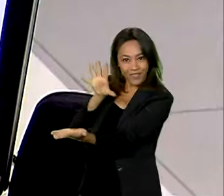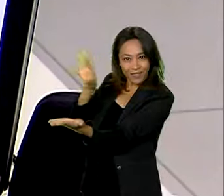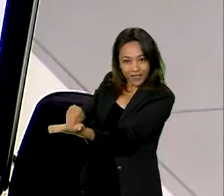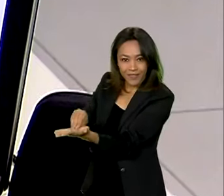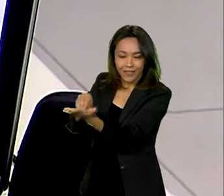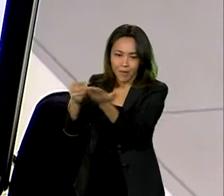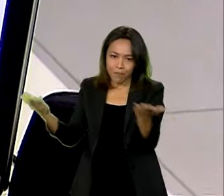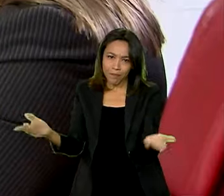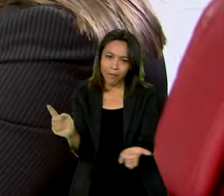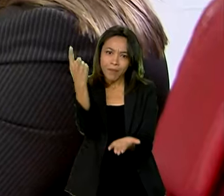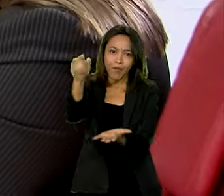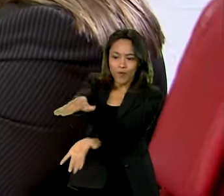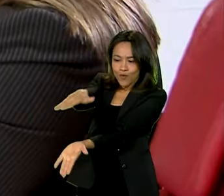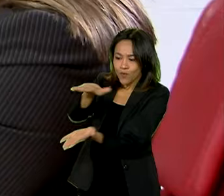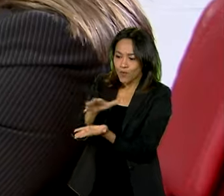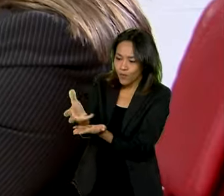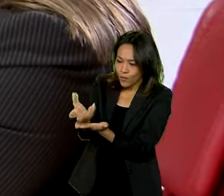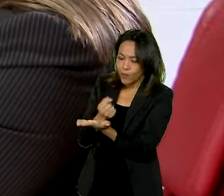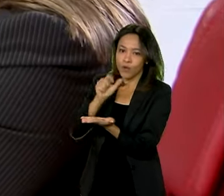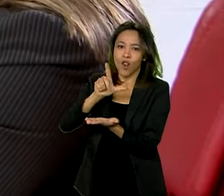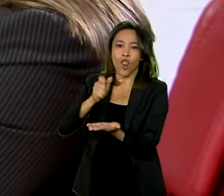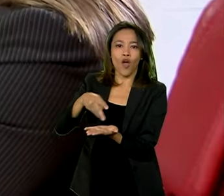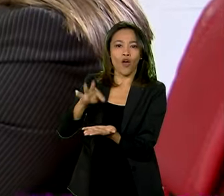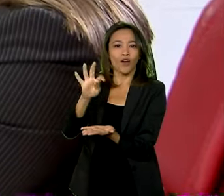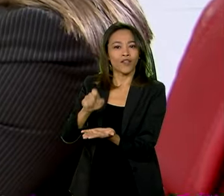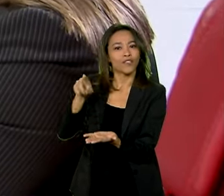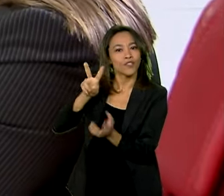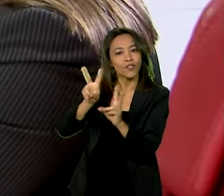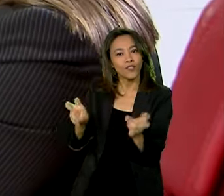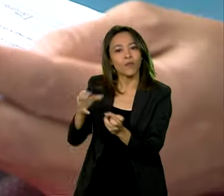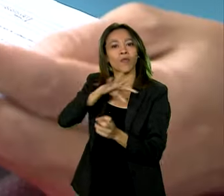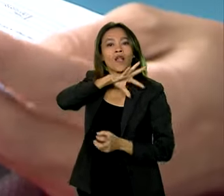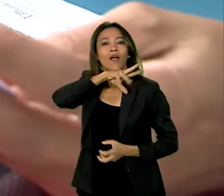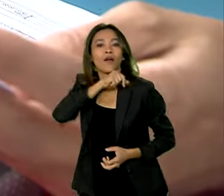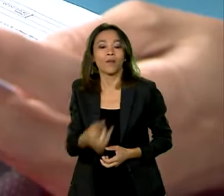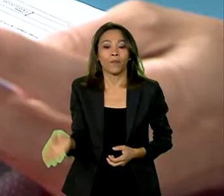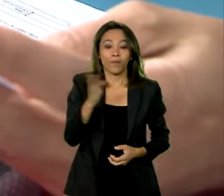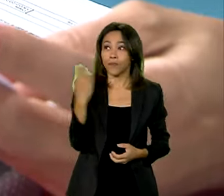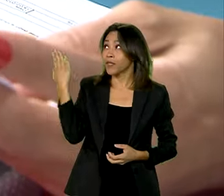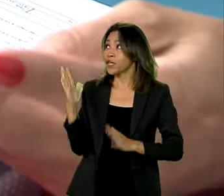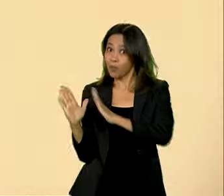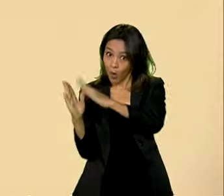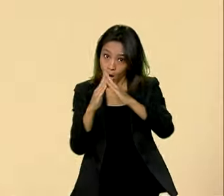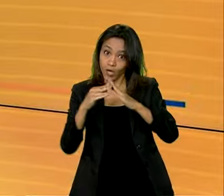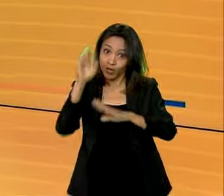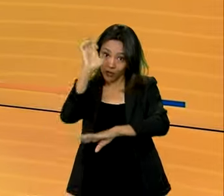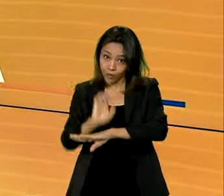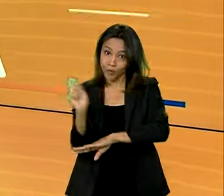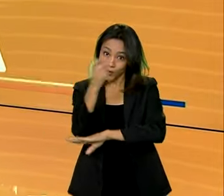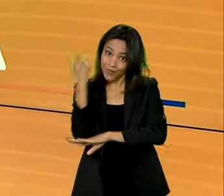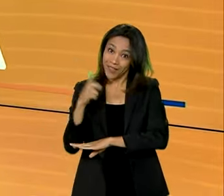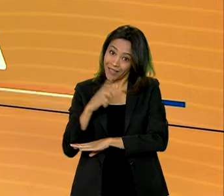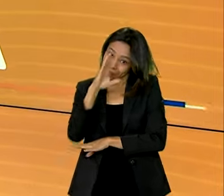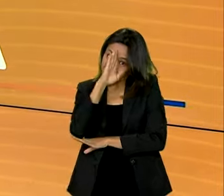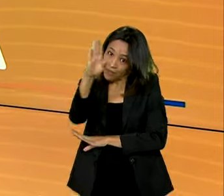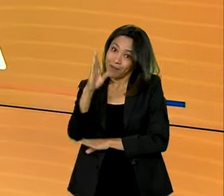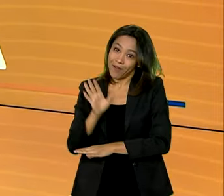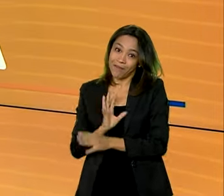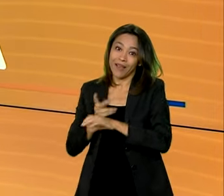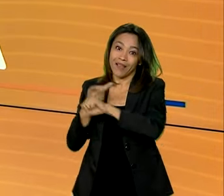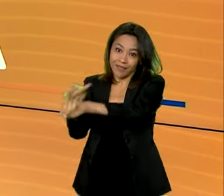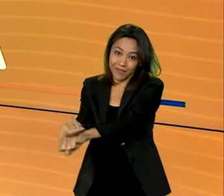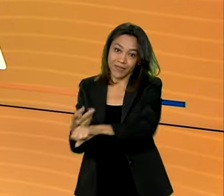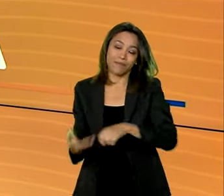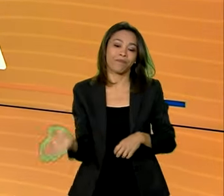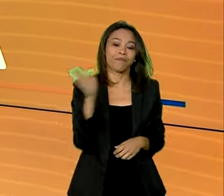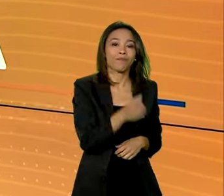primeiro lote de restituição do imposto de renda. Moradores do Rio Grande do Sul têm prioridade. E veja também, concurso